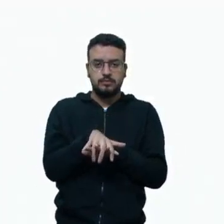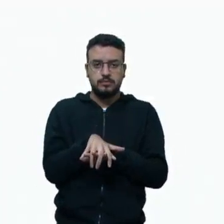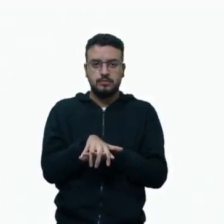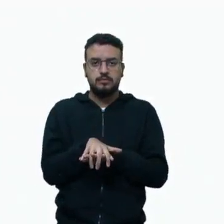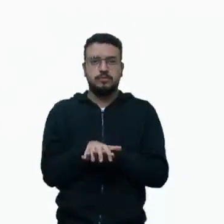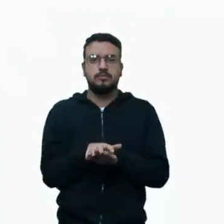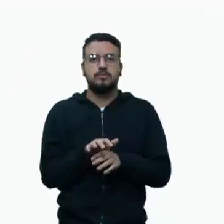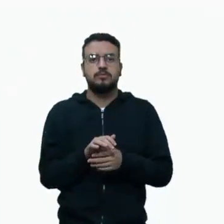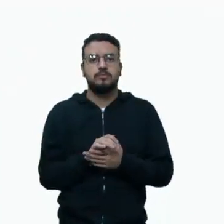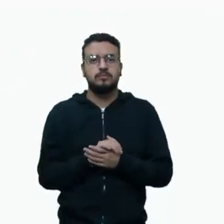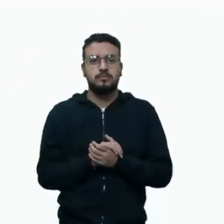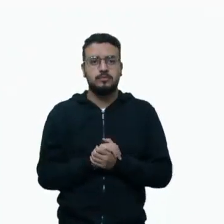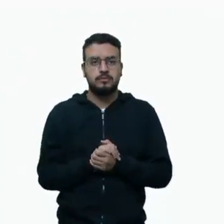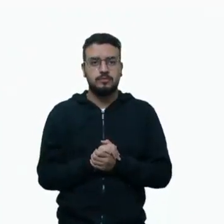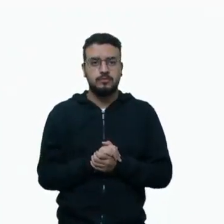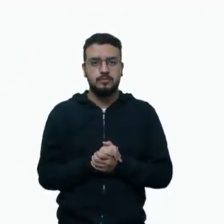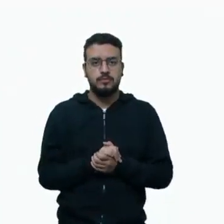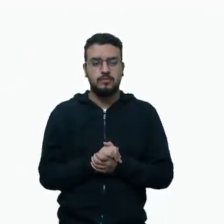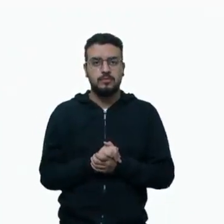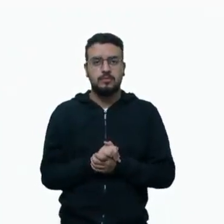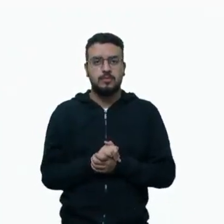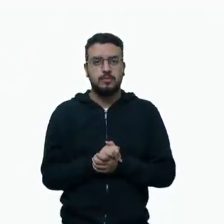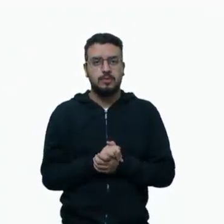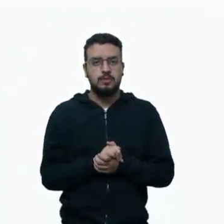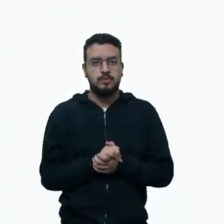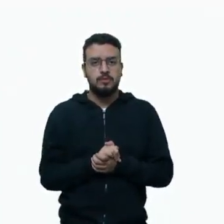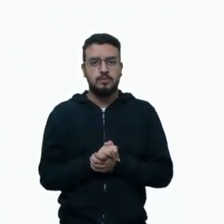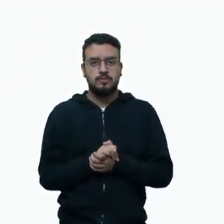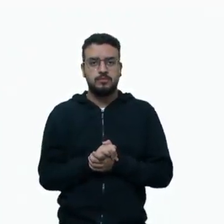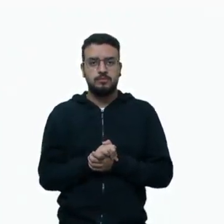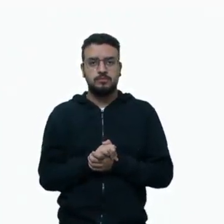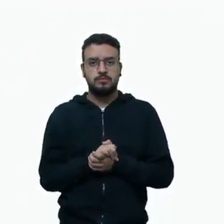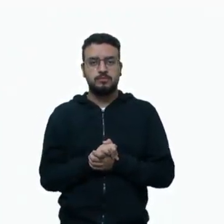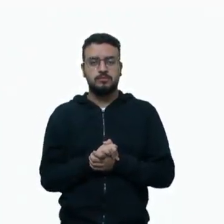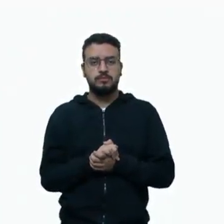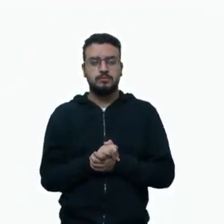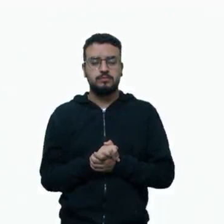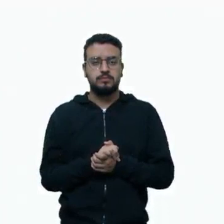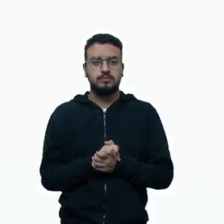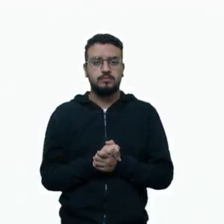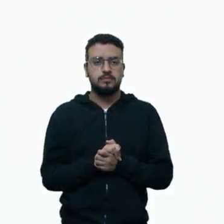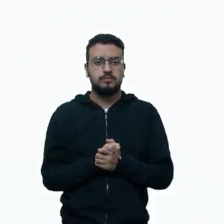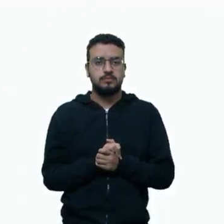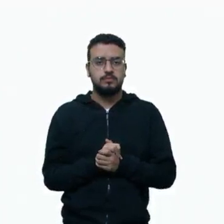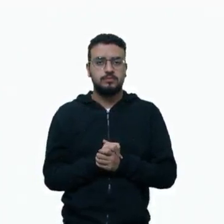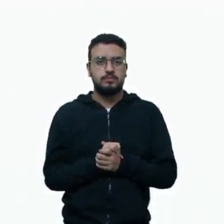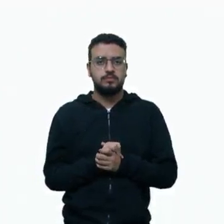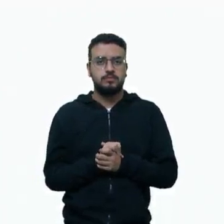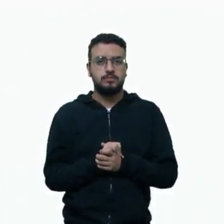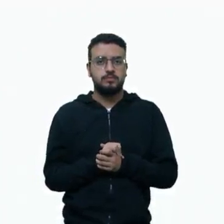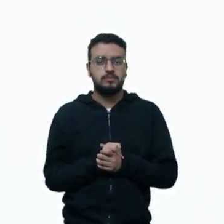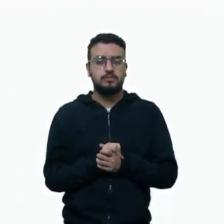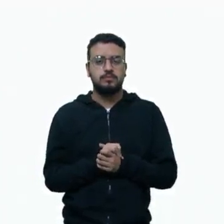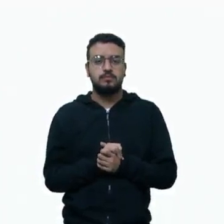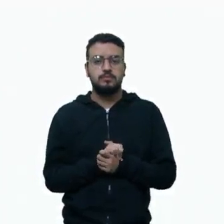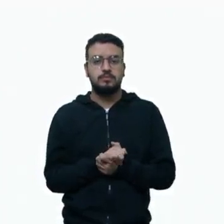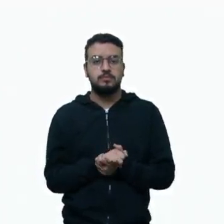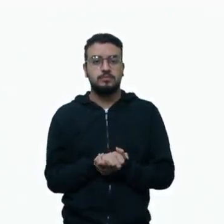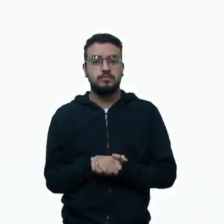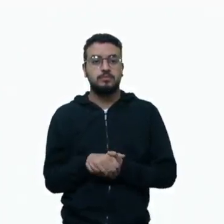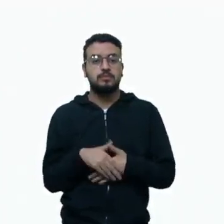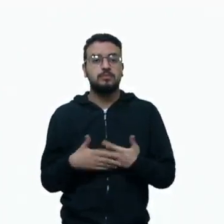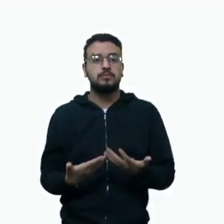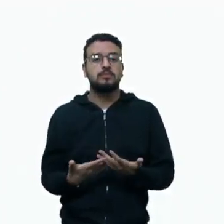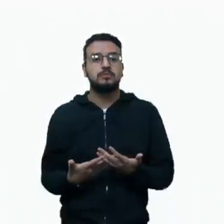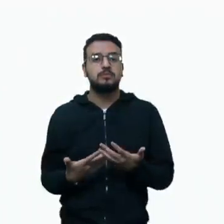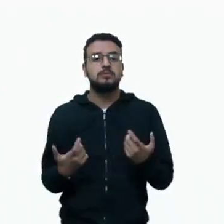transmissão, né, uma comunicação desse com esse e esse com esse, tá? Aí, aonde que